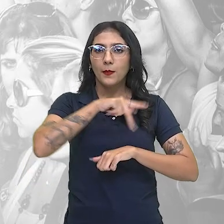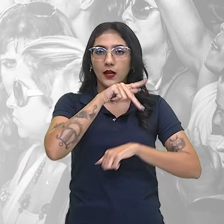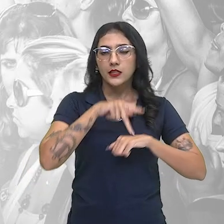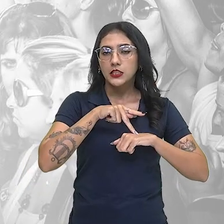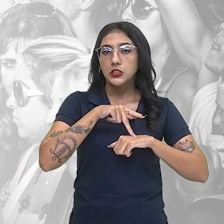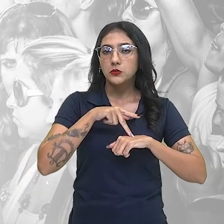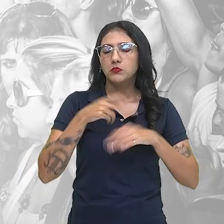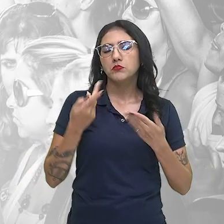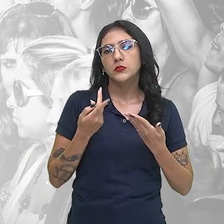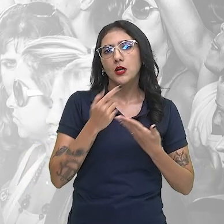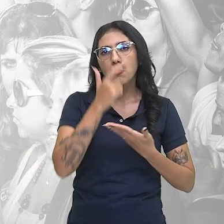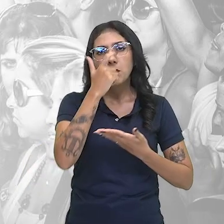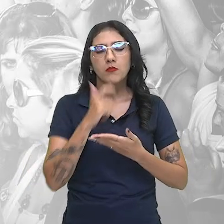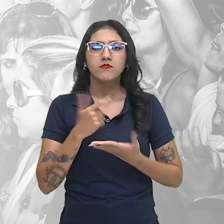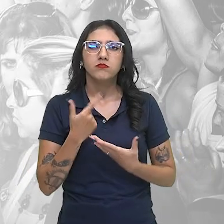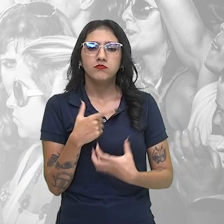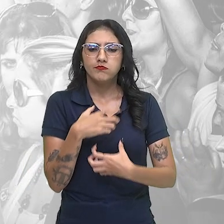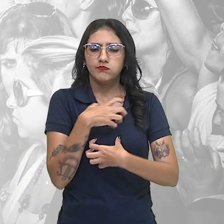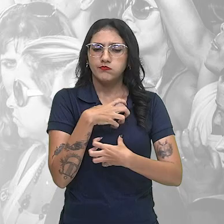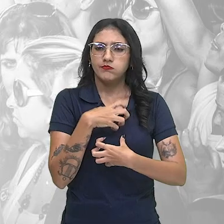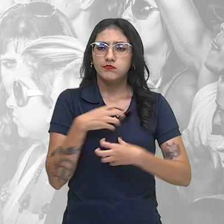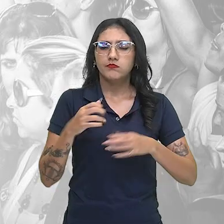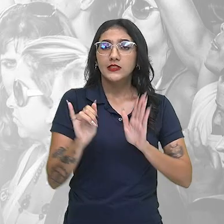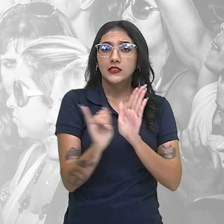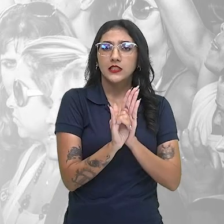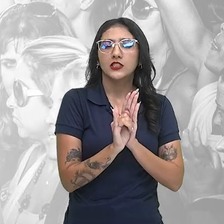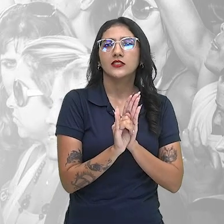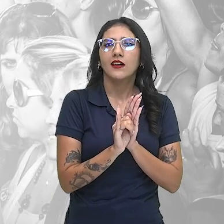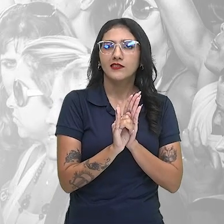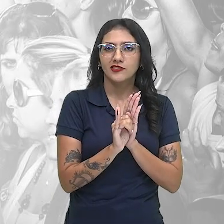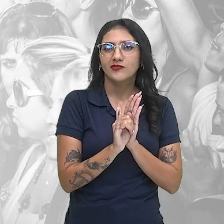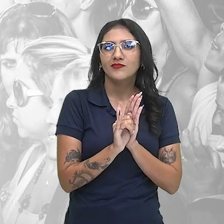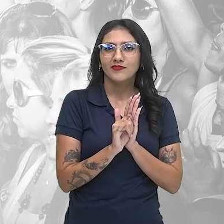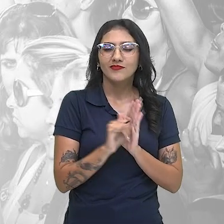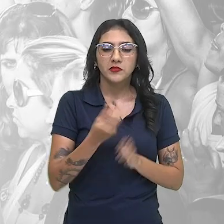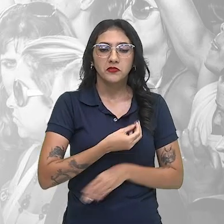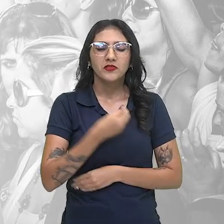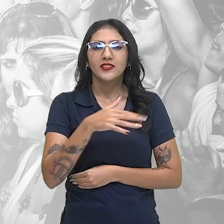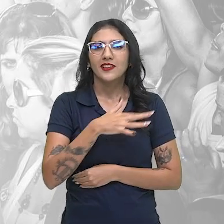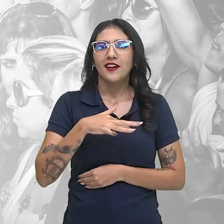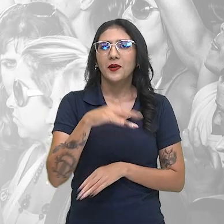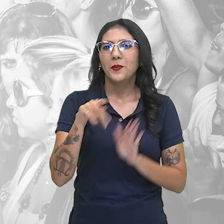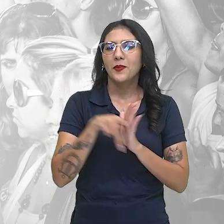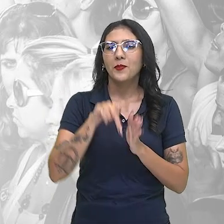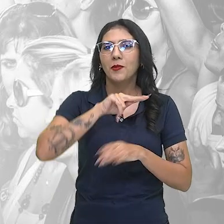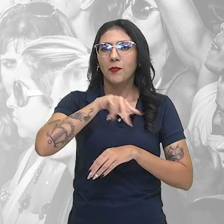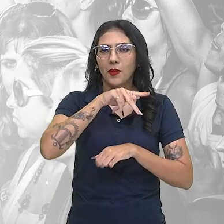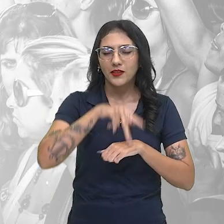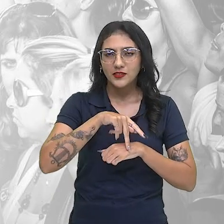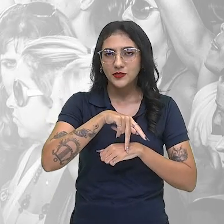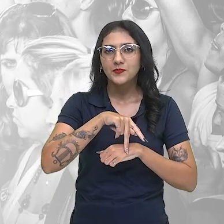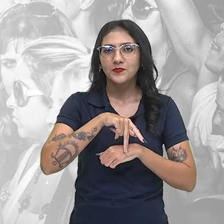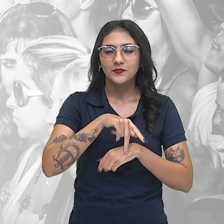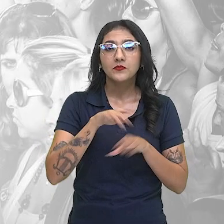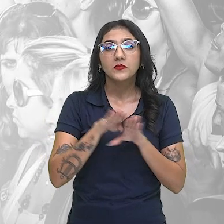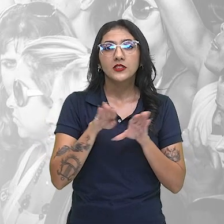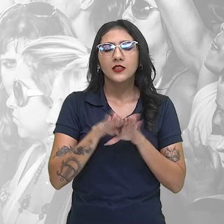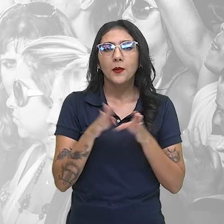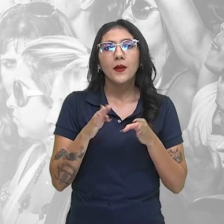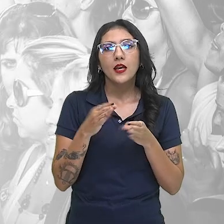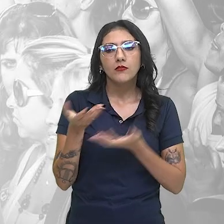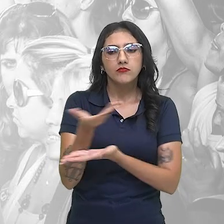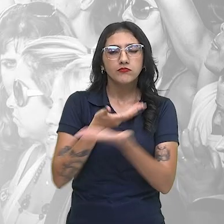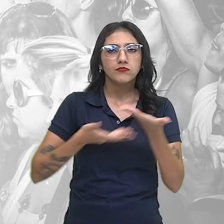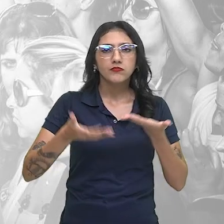que você deve ser reconhecido como cidadão pelos que vivem ali, né? E também você os reconhece